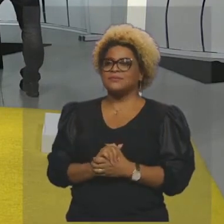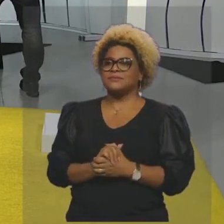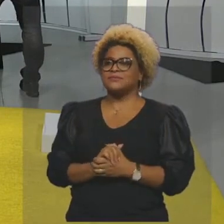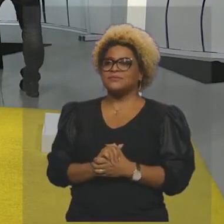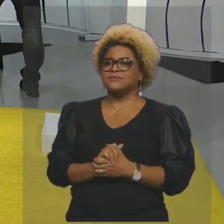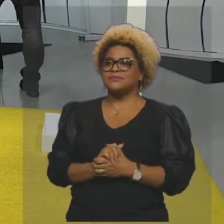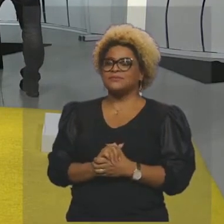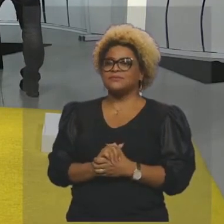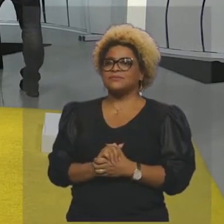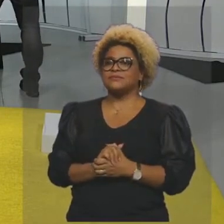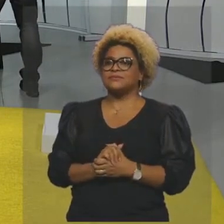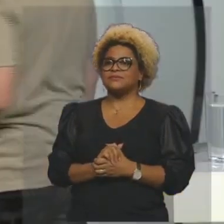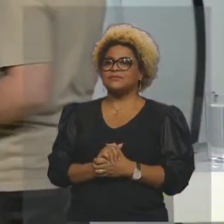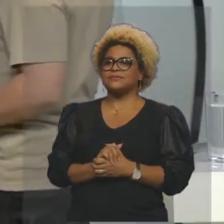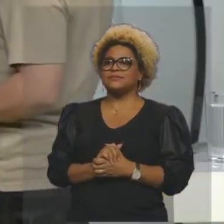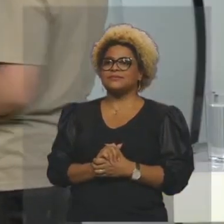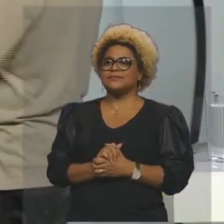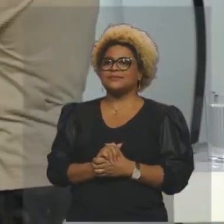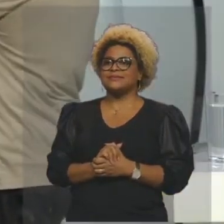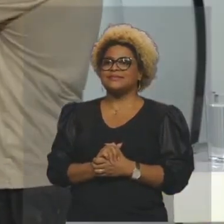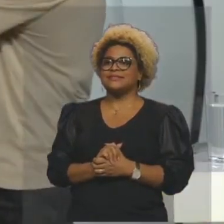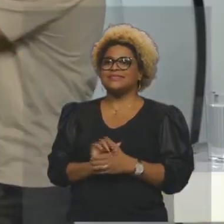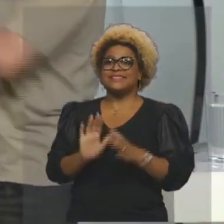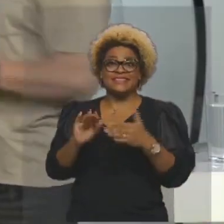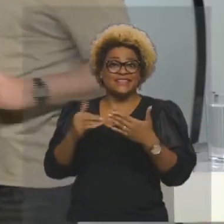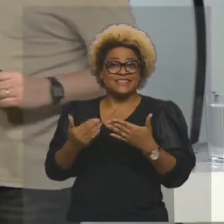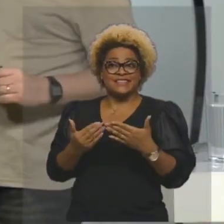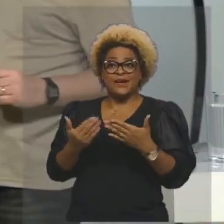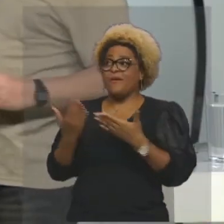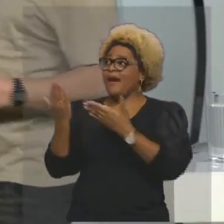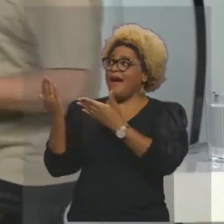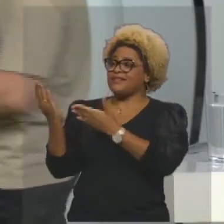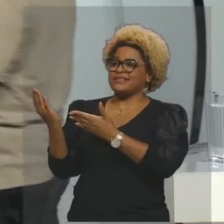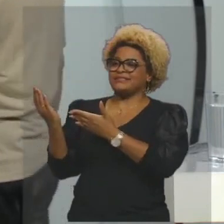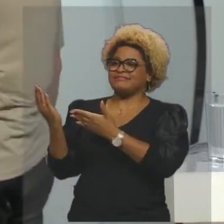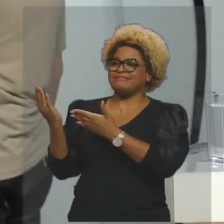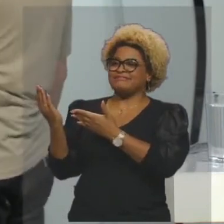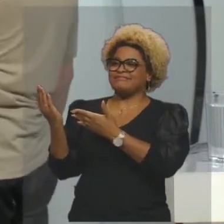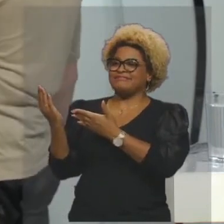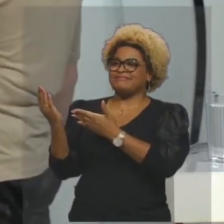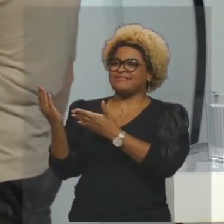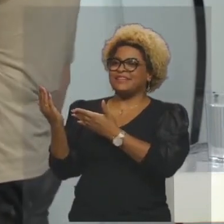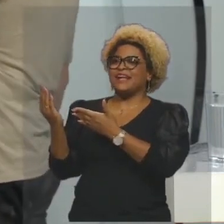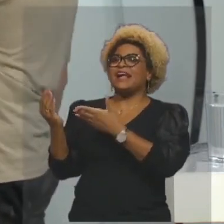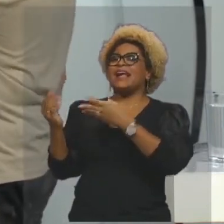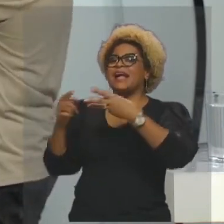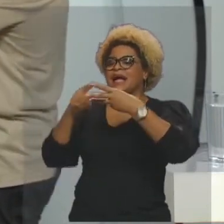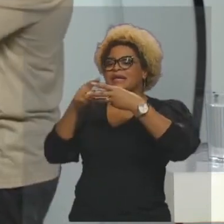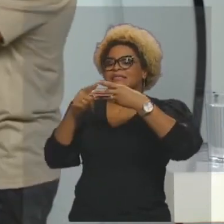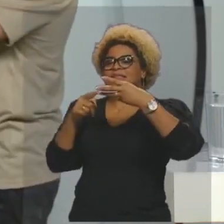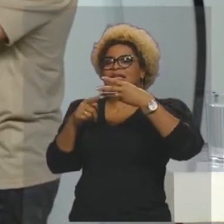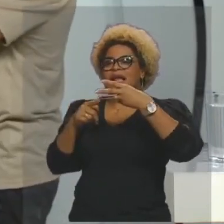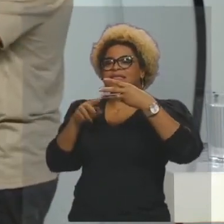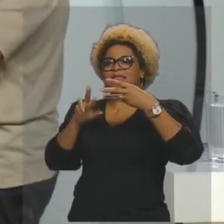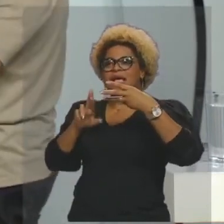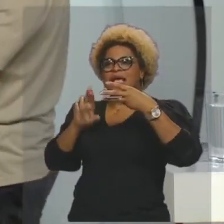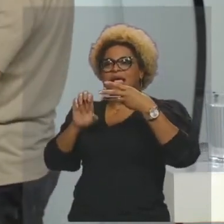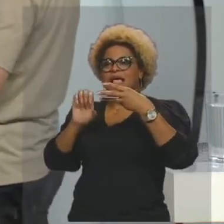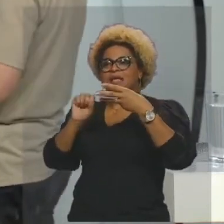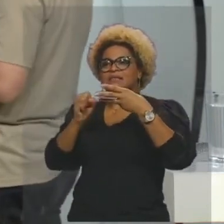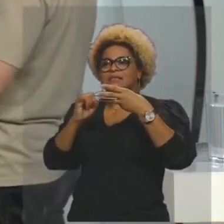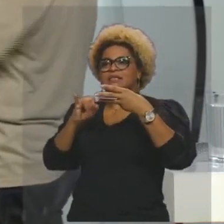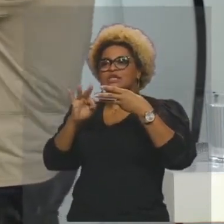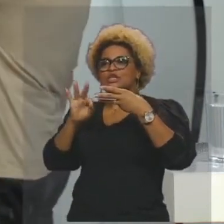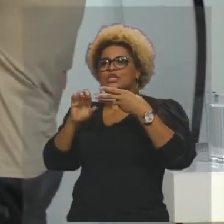Opa, aqui o ombro ficou feio pra caramba. Então ficou dessa forma o meu circuito, com os 3 resistores em série,